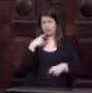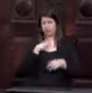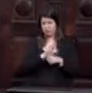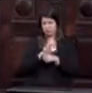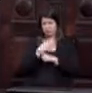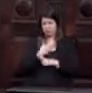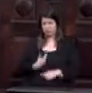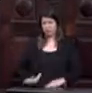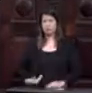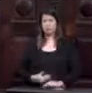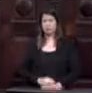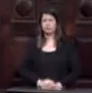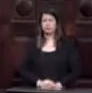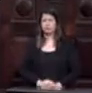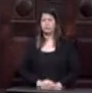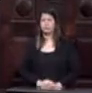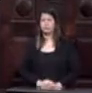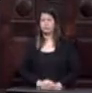Pública.